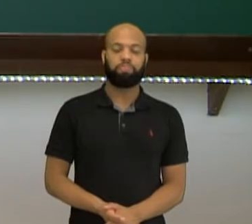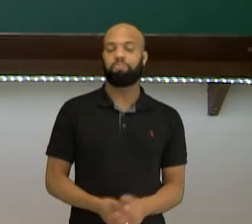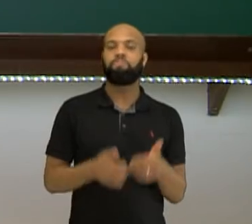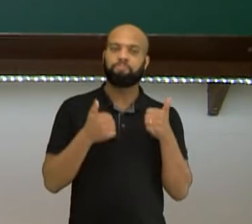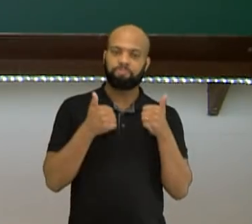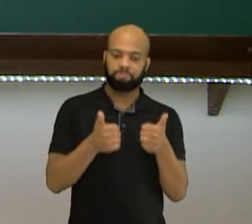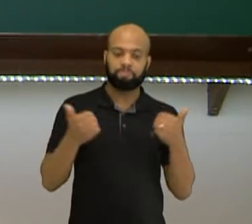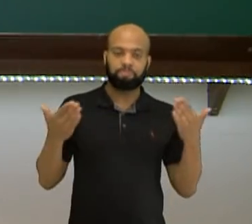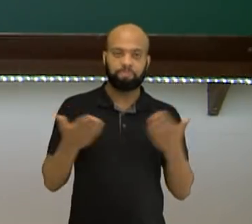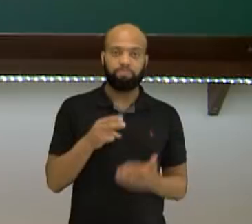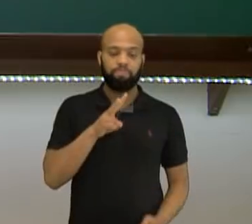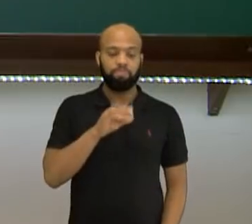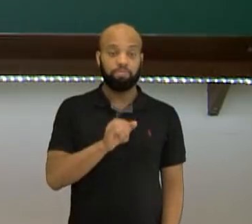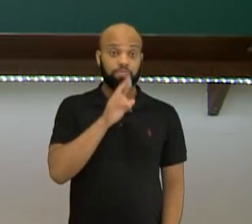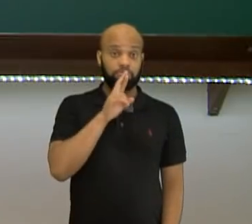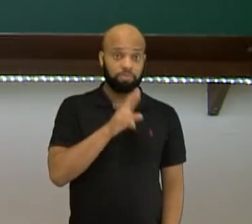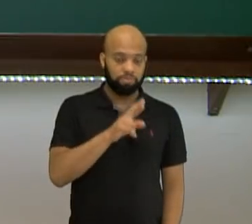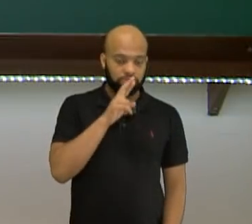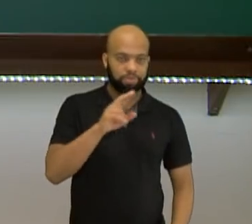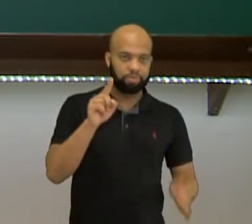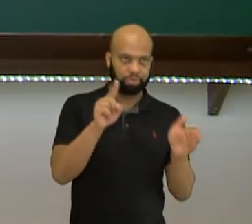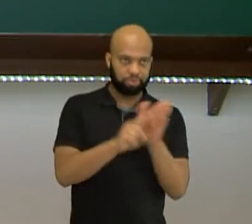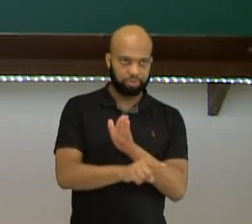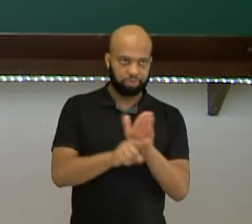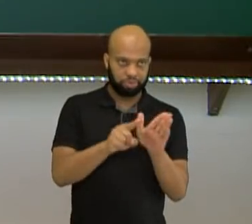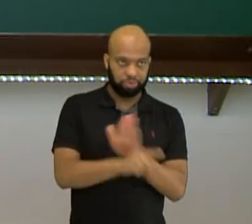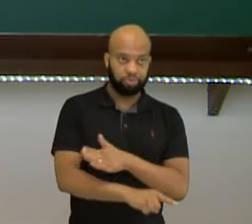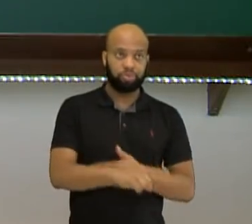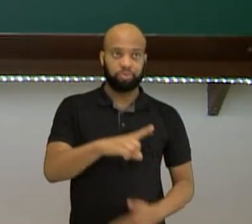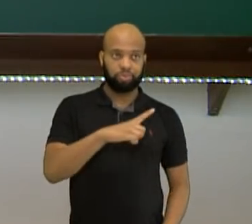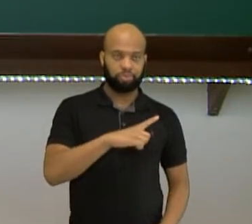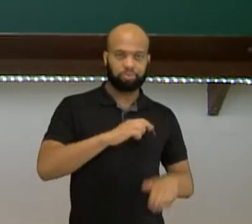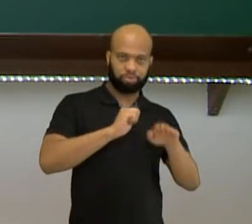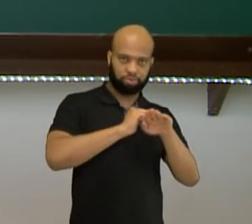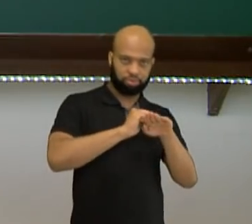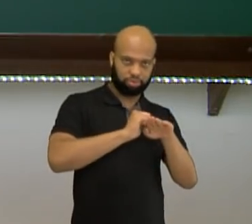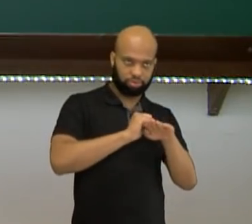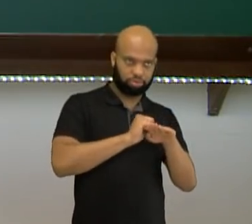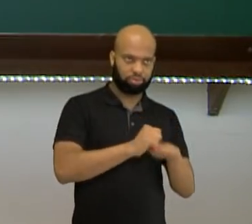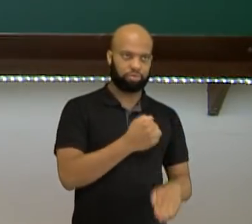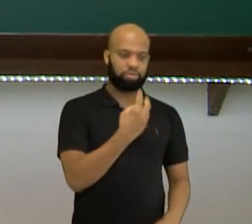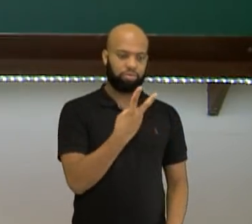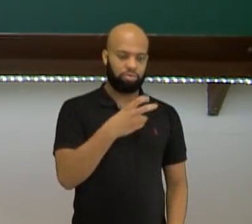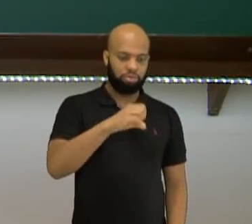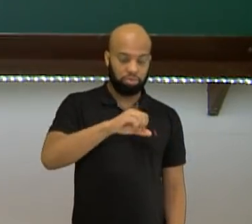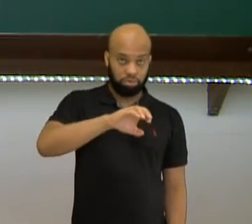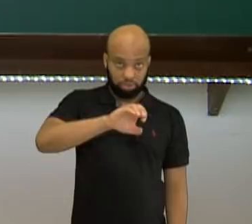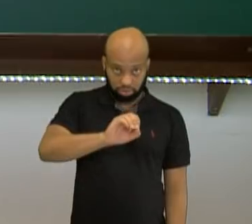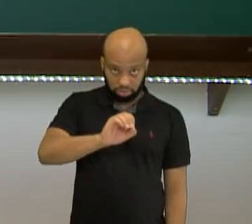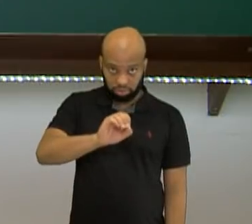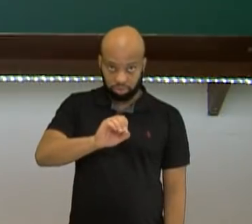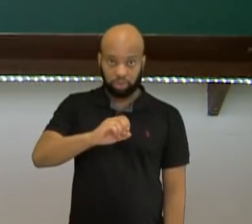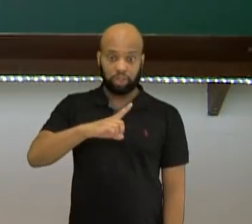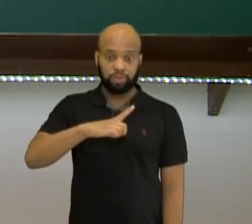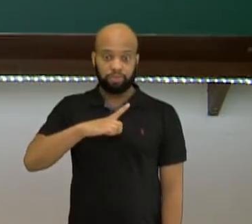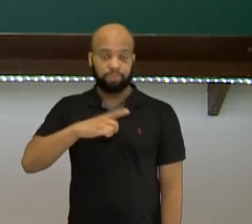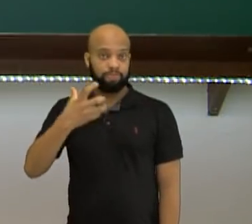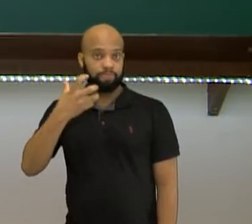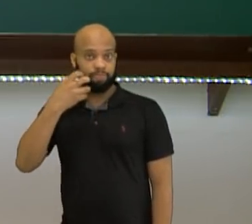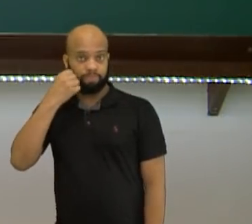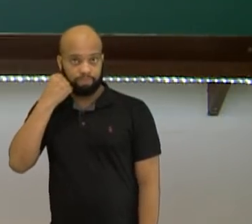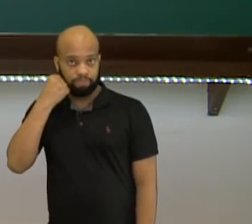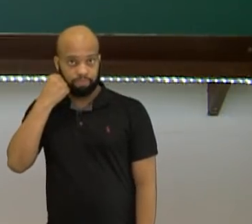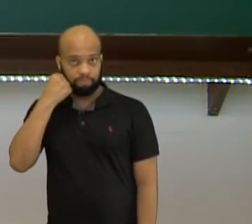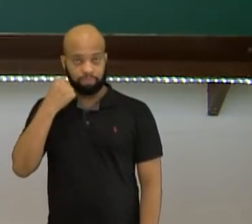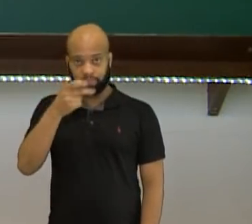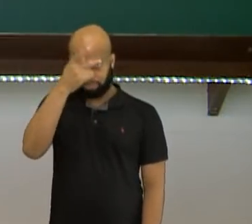Muito bem, pessoal. Então agora nós vamos fazer a correção desse exercício. E talvez você tenha sentido um pouco de dificuldade nos cálculos, mas vou te dar algumas dicas e você